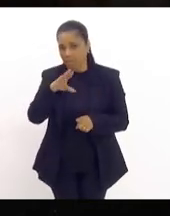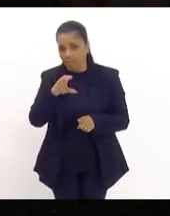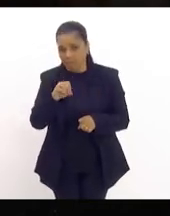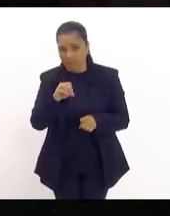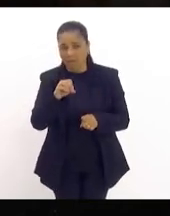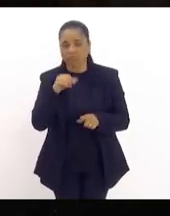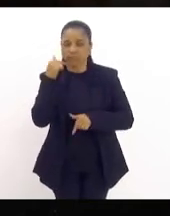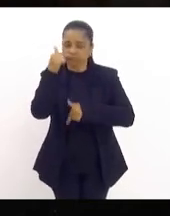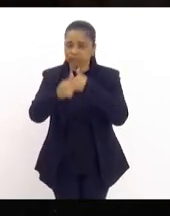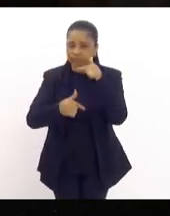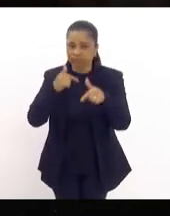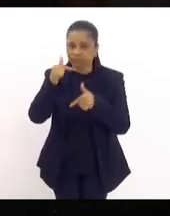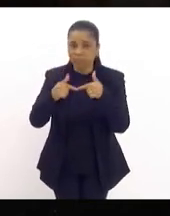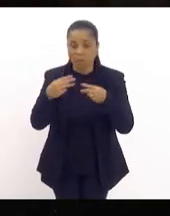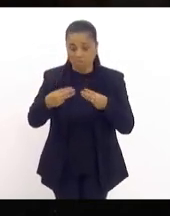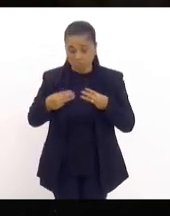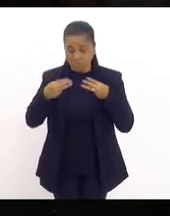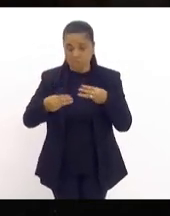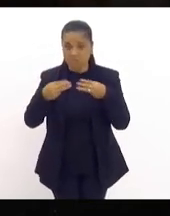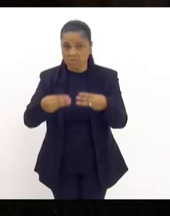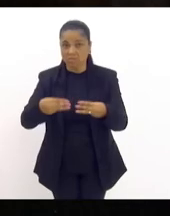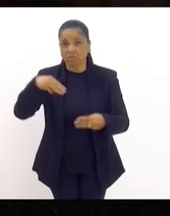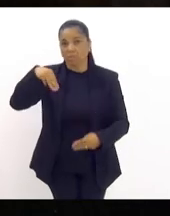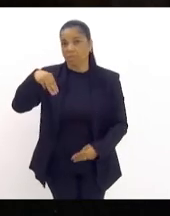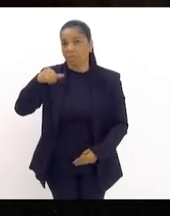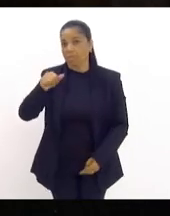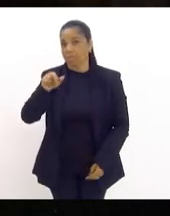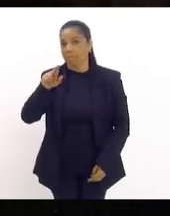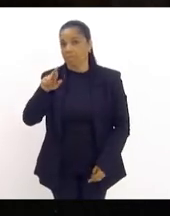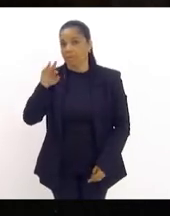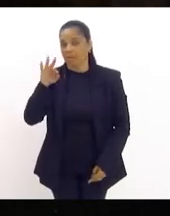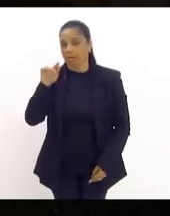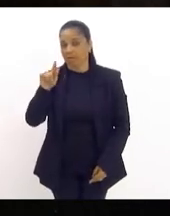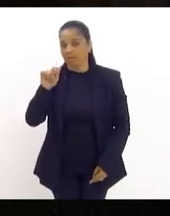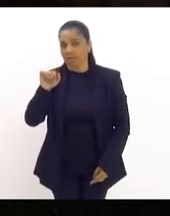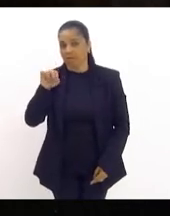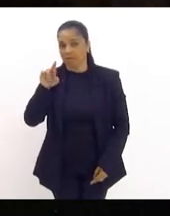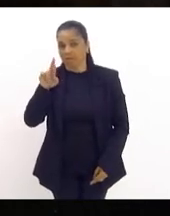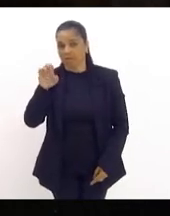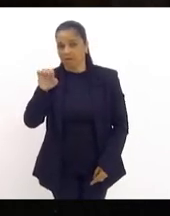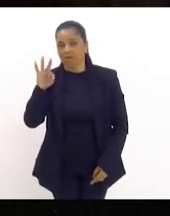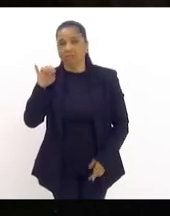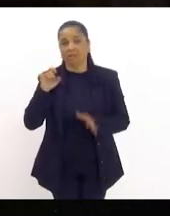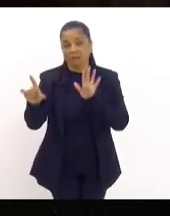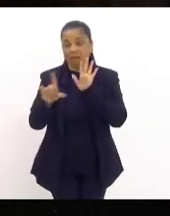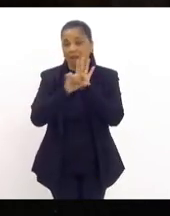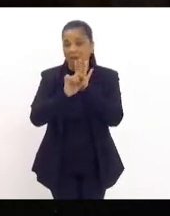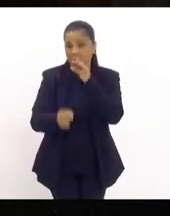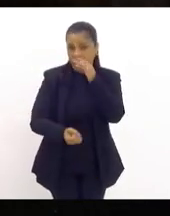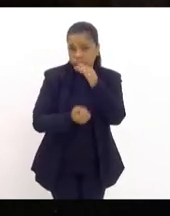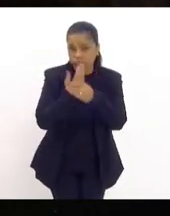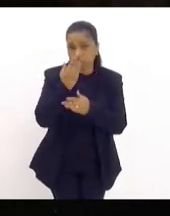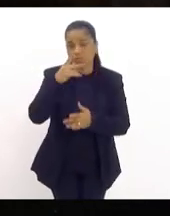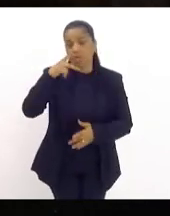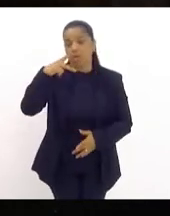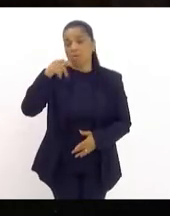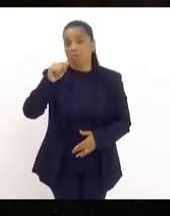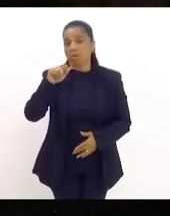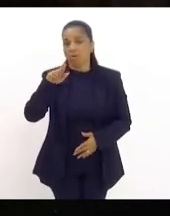nossa brava, querida ministra Margarete Menezes, a Lei Paulo Gustavo, que vai